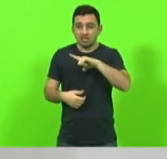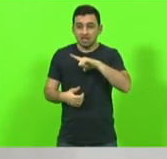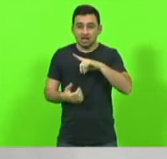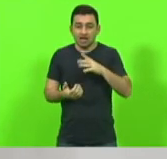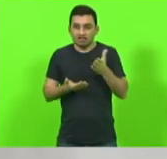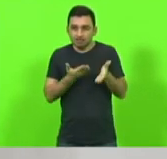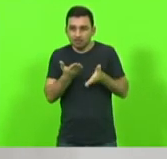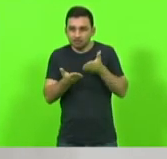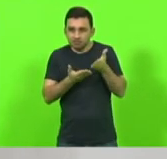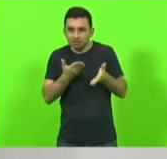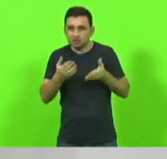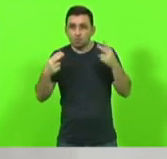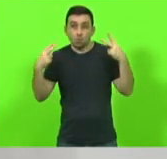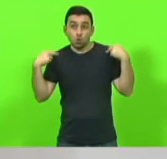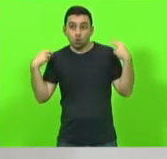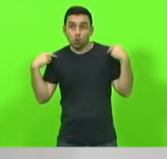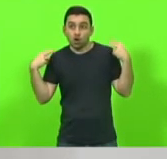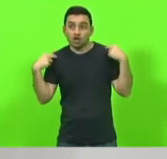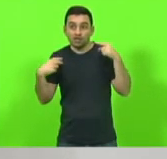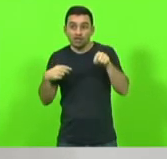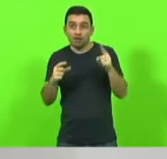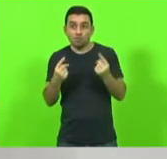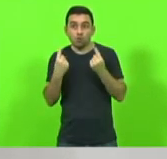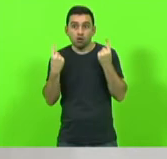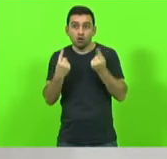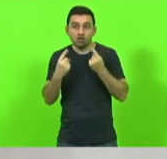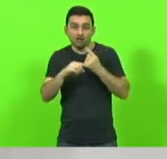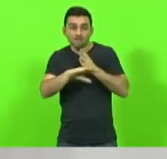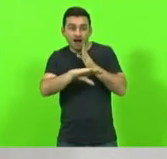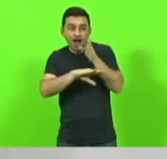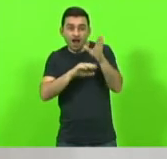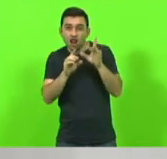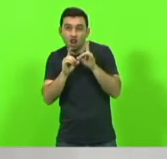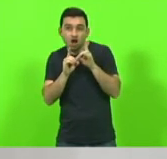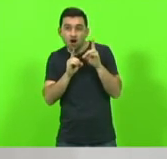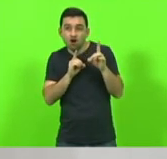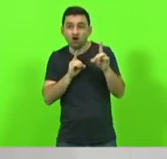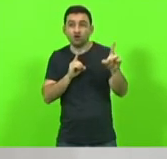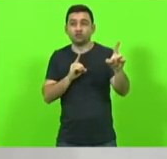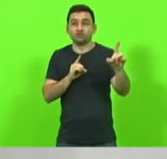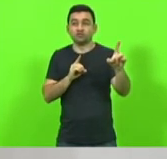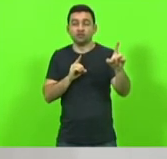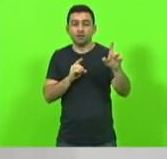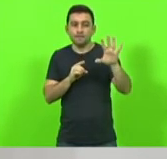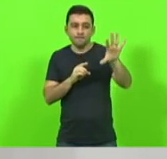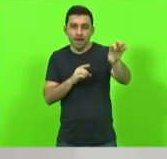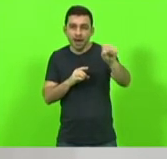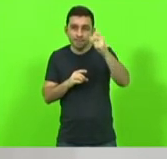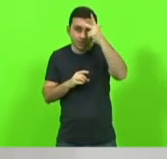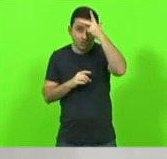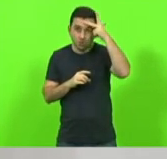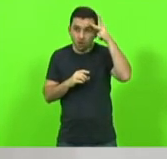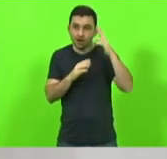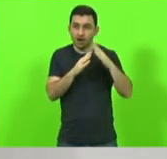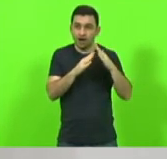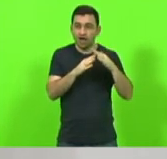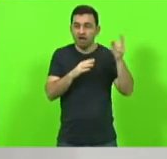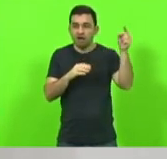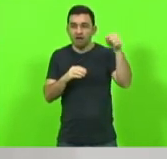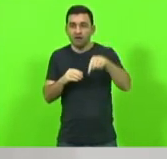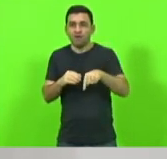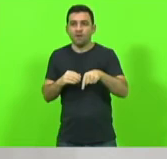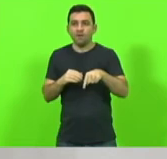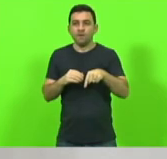que o motorista e a ambulância vai lá no interior do município, pega a pessoa em casa, atrás,